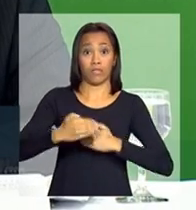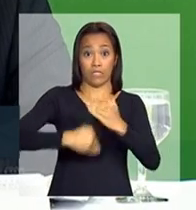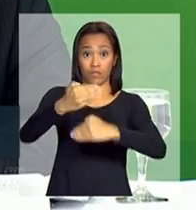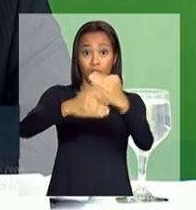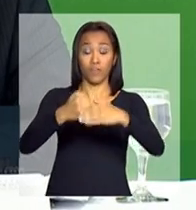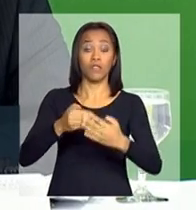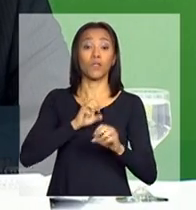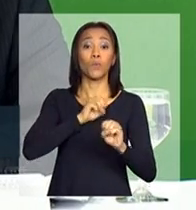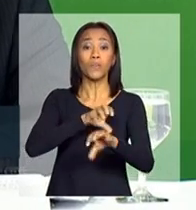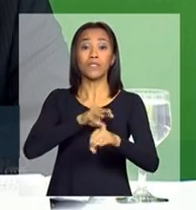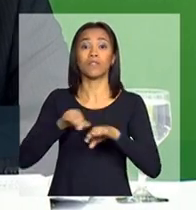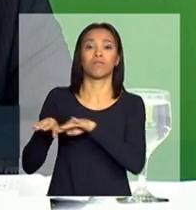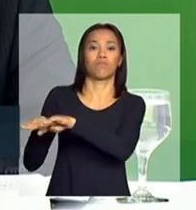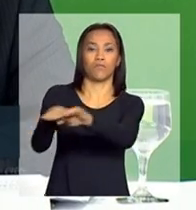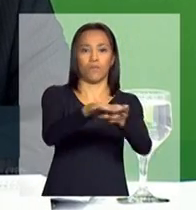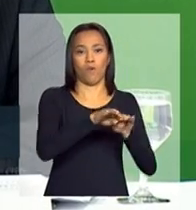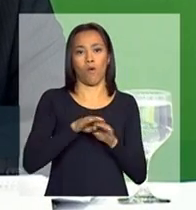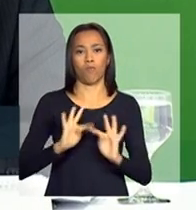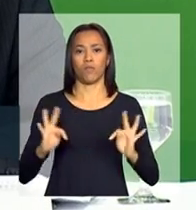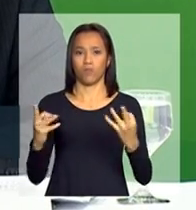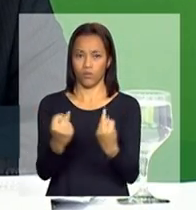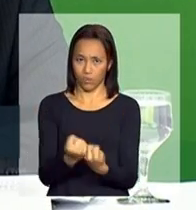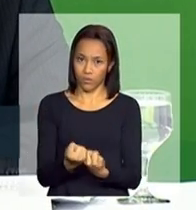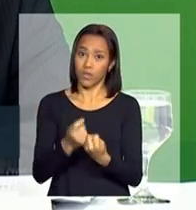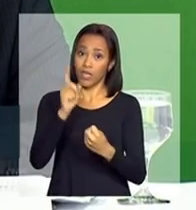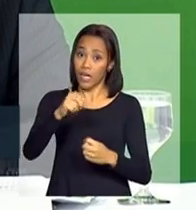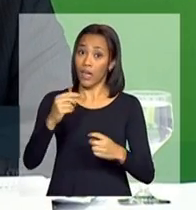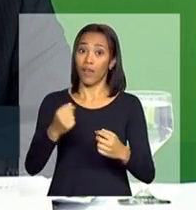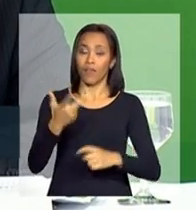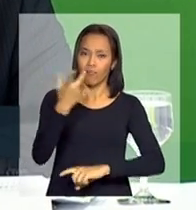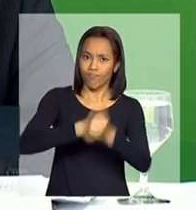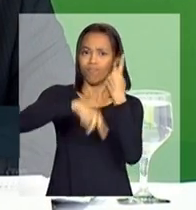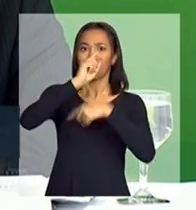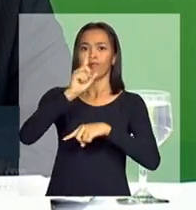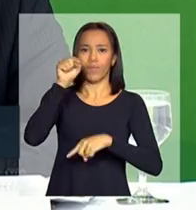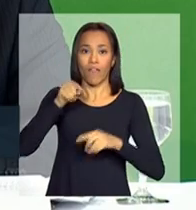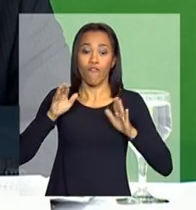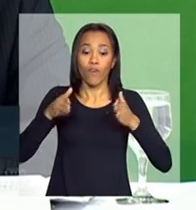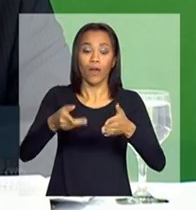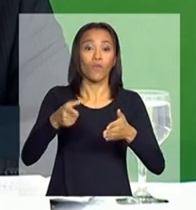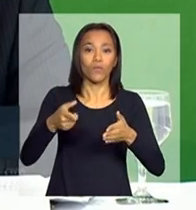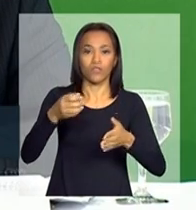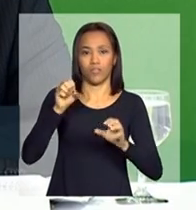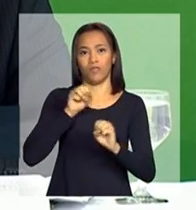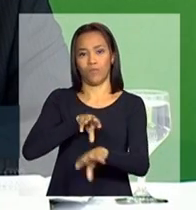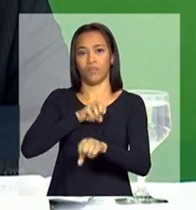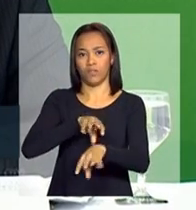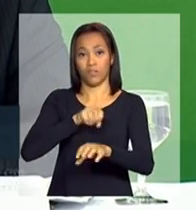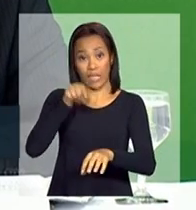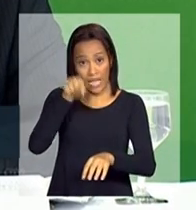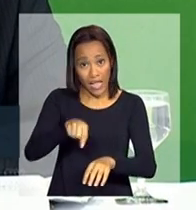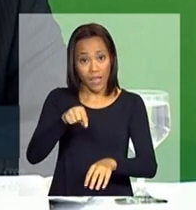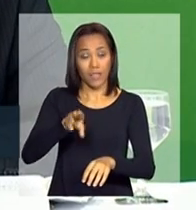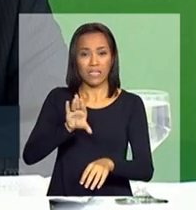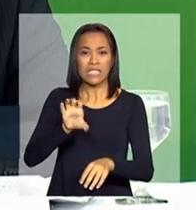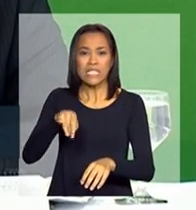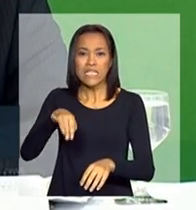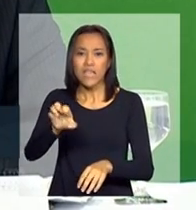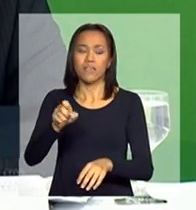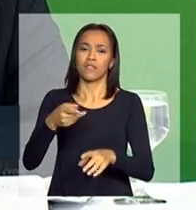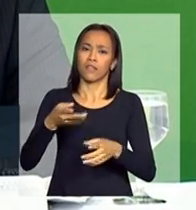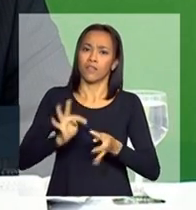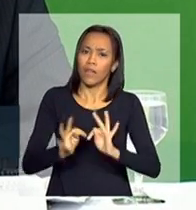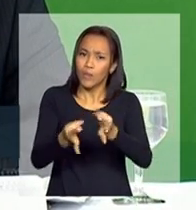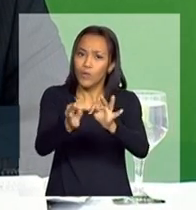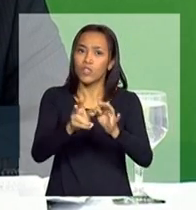de qualidade salto fundamental que nós temos que dar é na educação e a partir da Educação na ciência na tecnologia